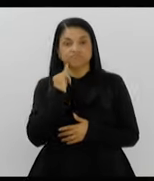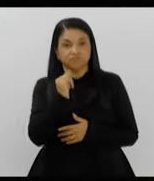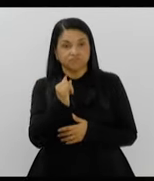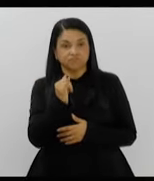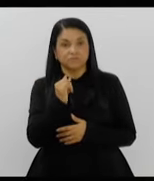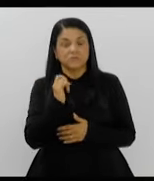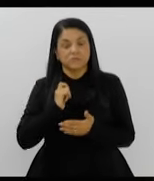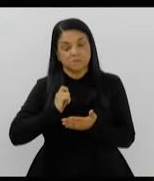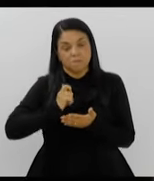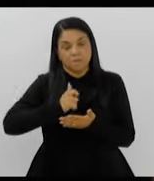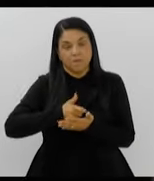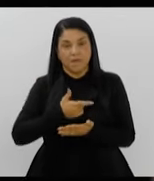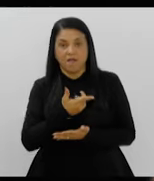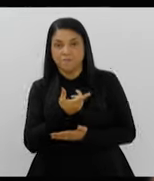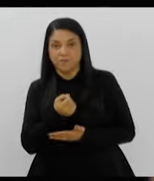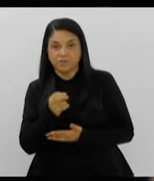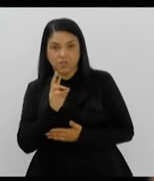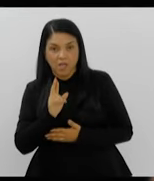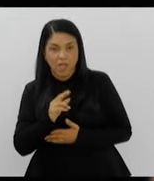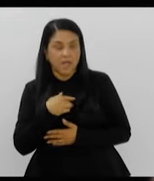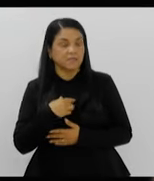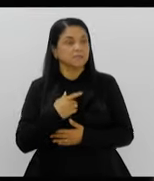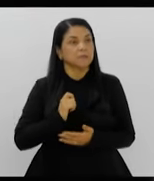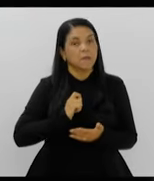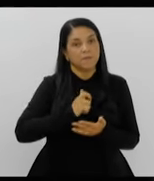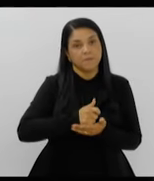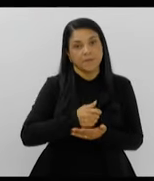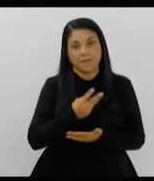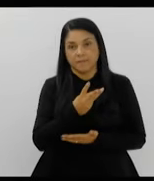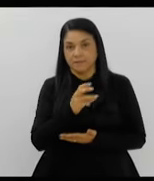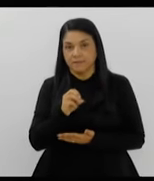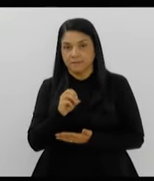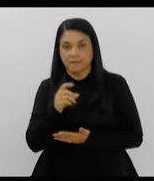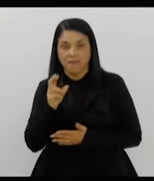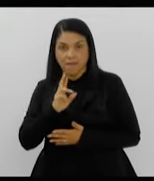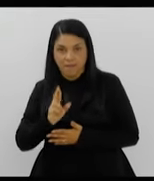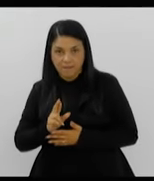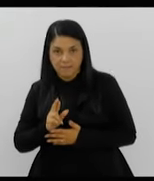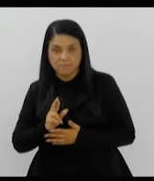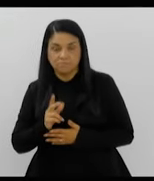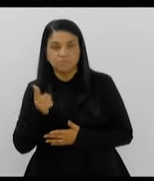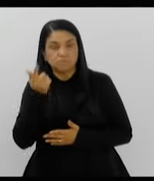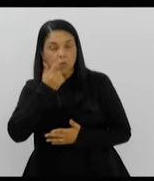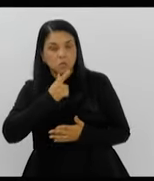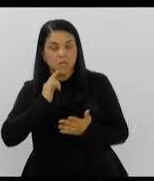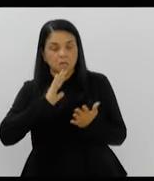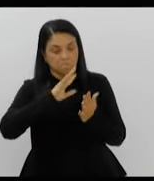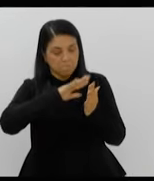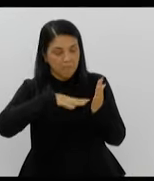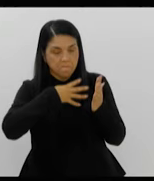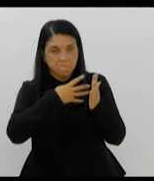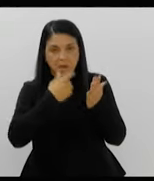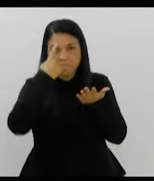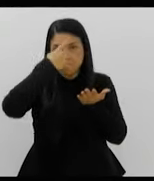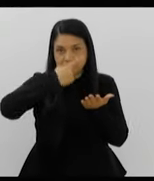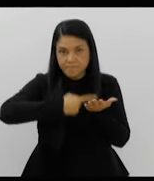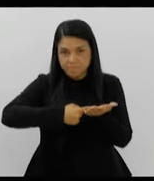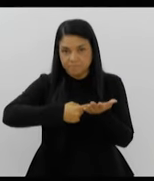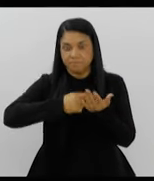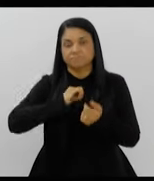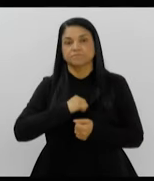pagar R$20, que se pagar R$30, se consegue o agendamento. Tudo isso eu levei